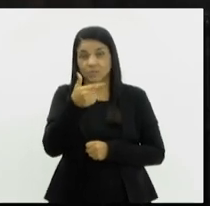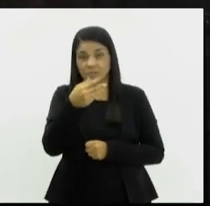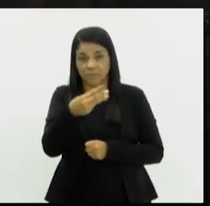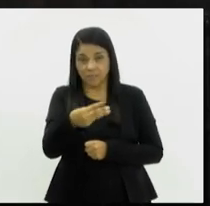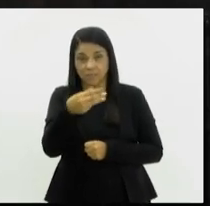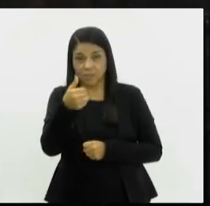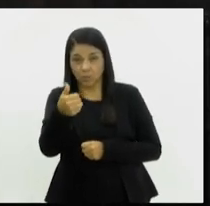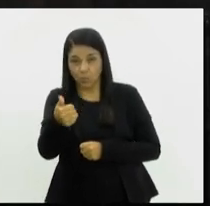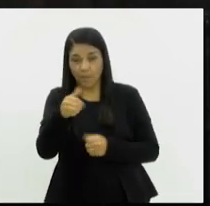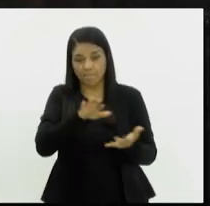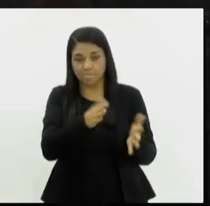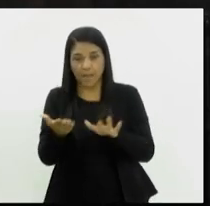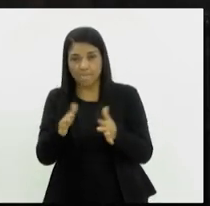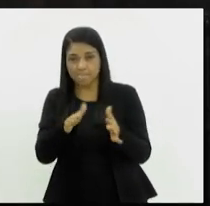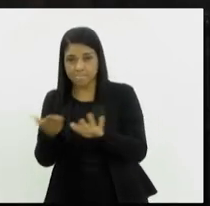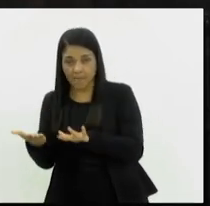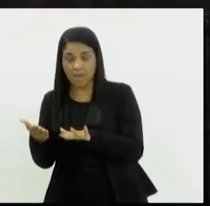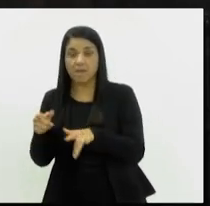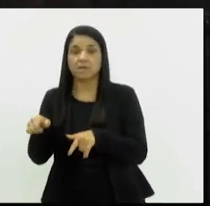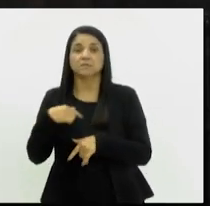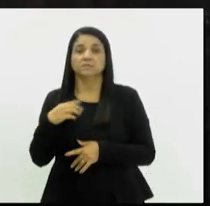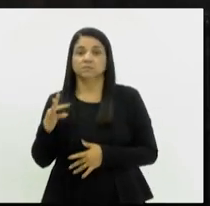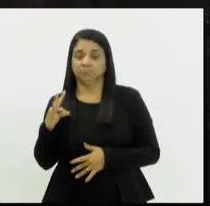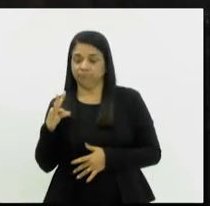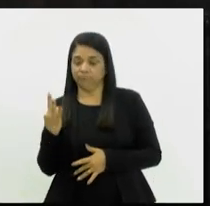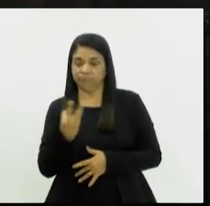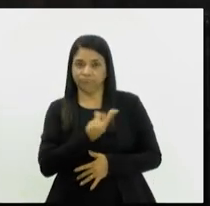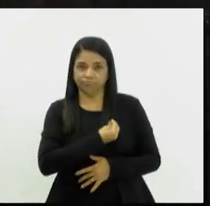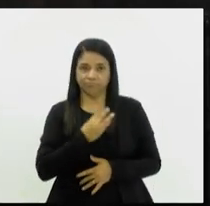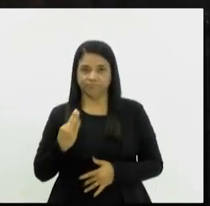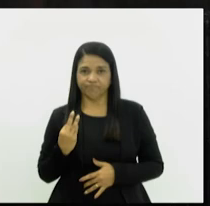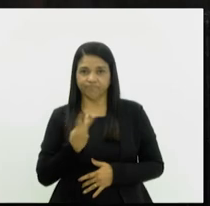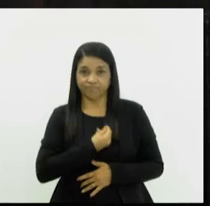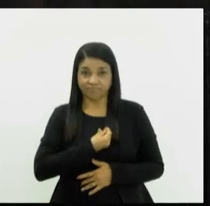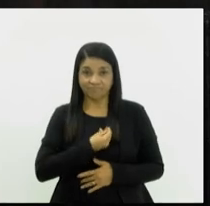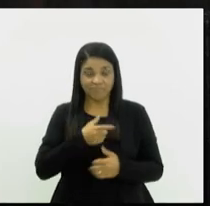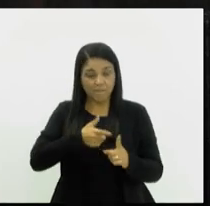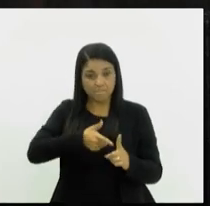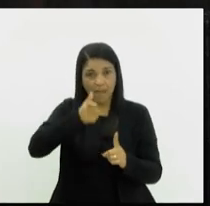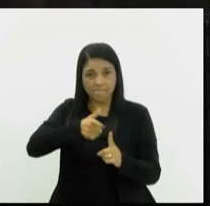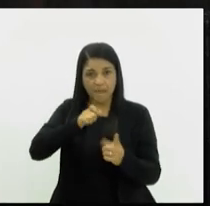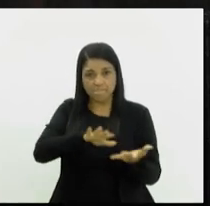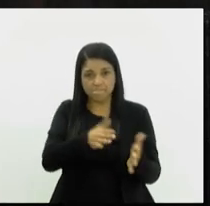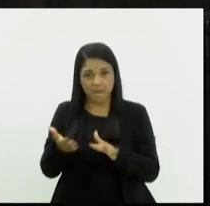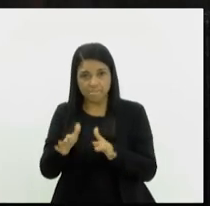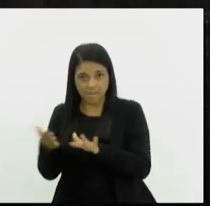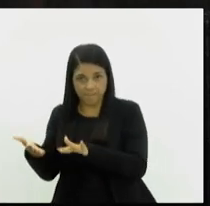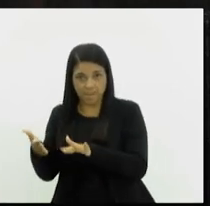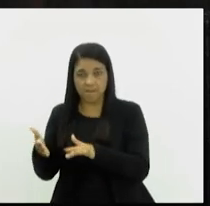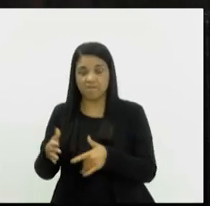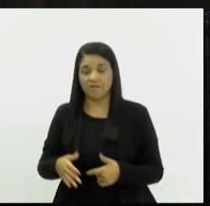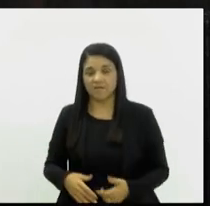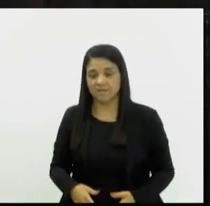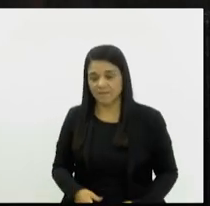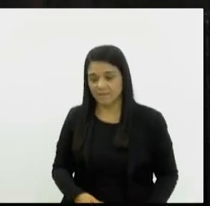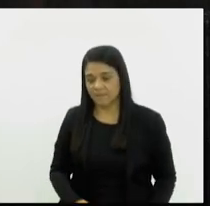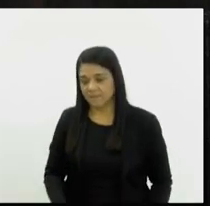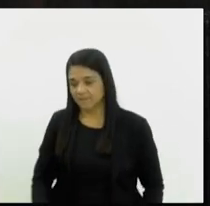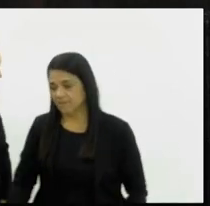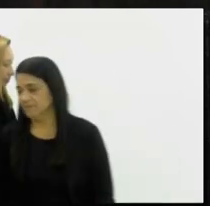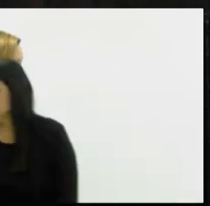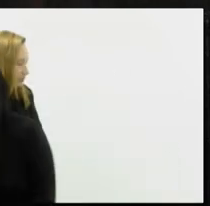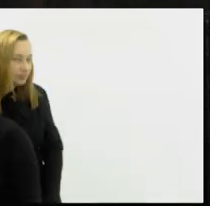mortes de pessoas trans e travestis. Isso apenas em assassinatos. Esses dados não consideram, por